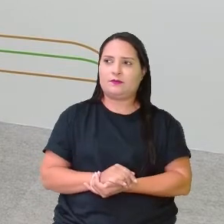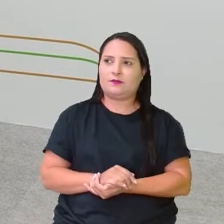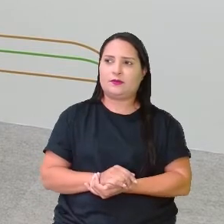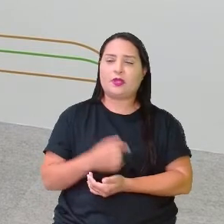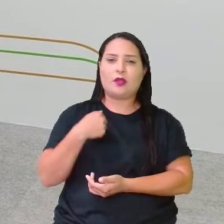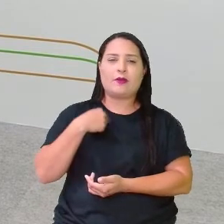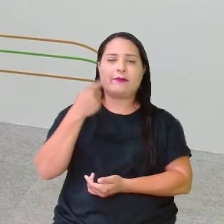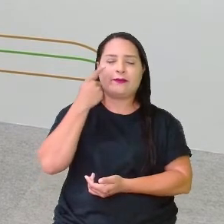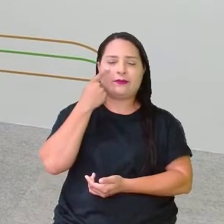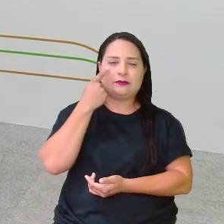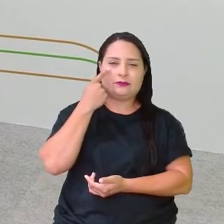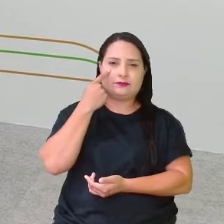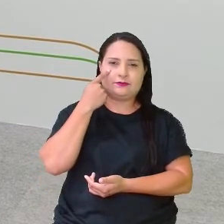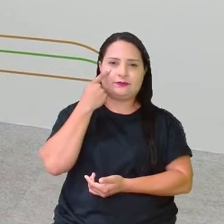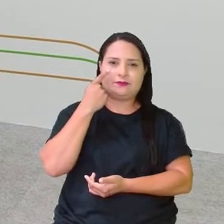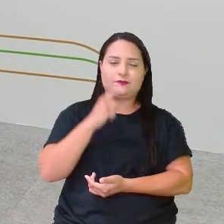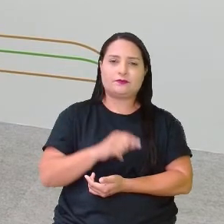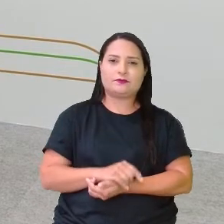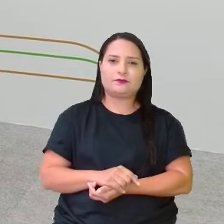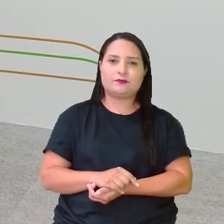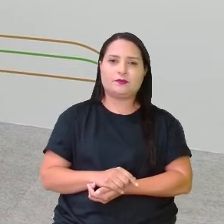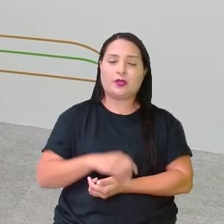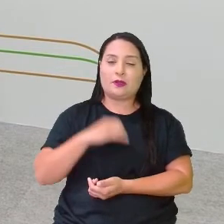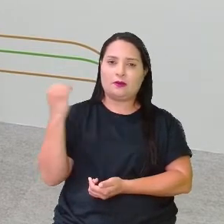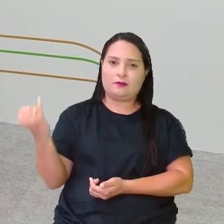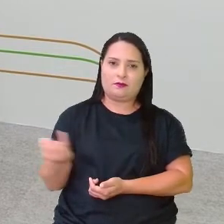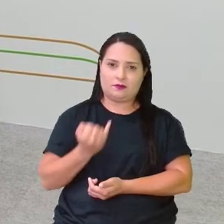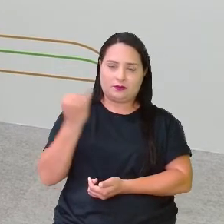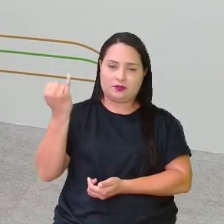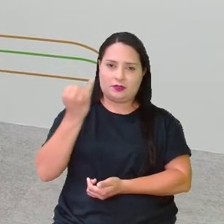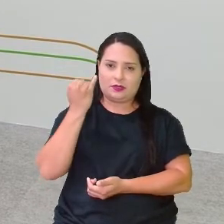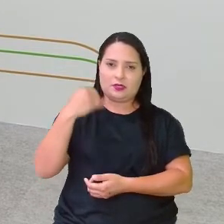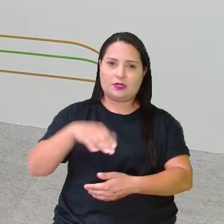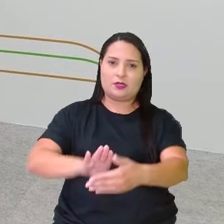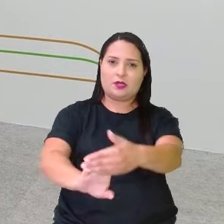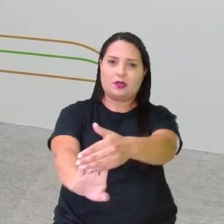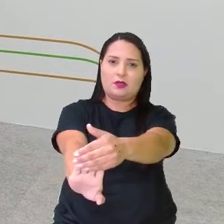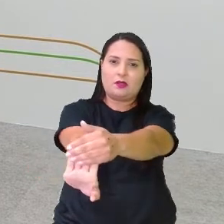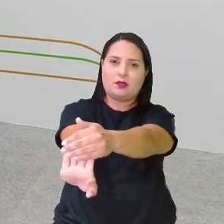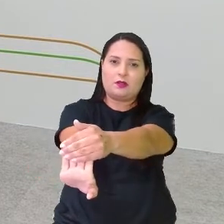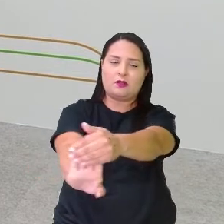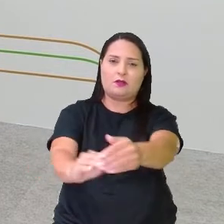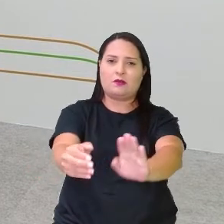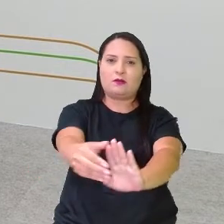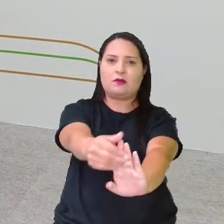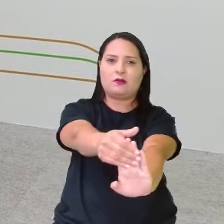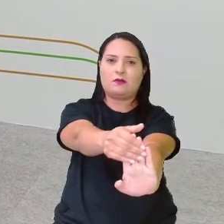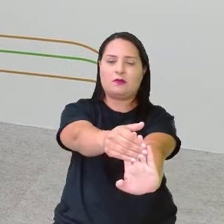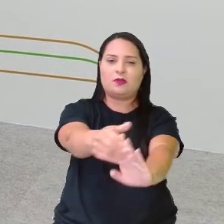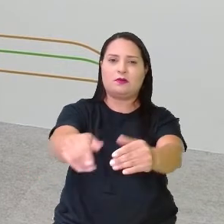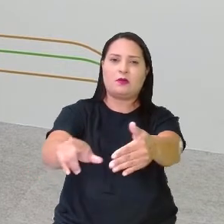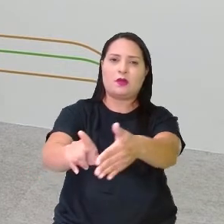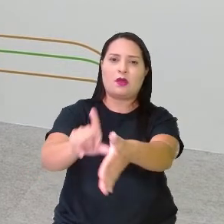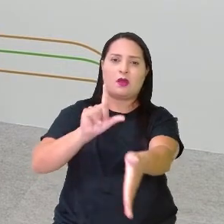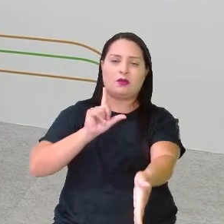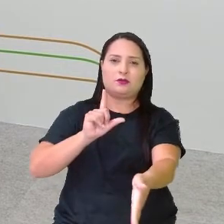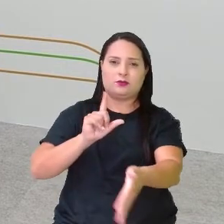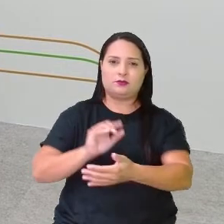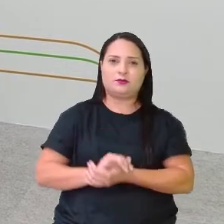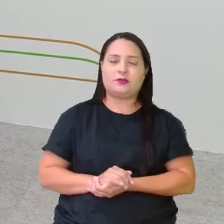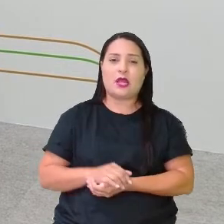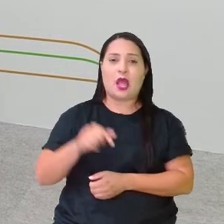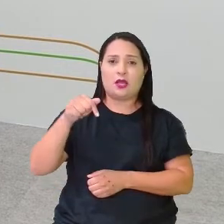chamar a atenção de vocês que é muito importante o alongamento antes dos exercícios, né? Como a gente aqui tem um